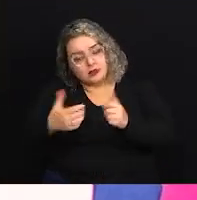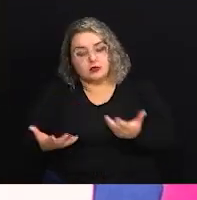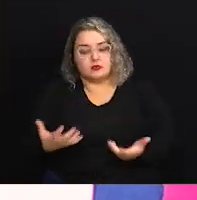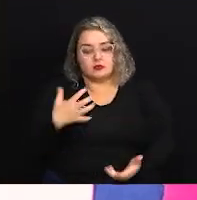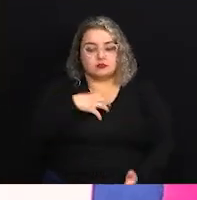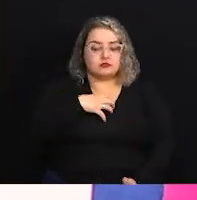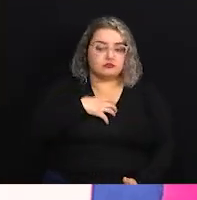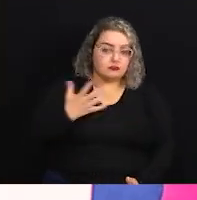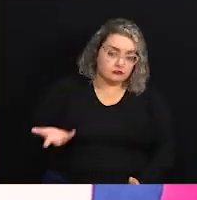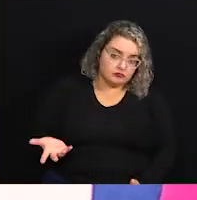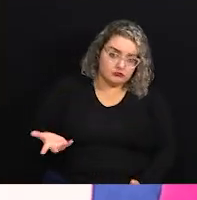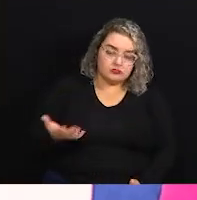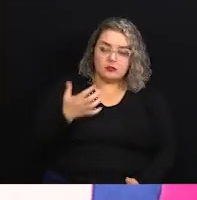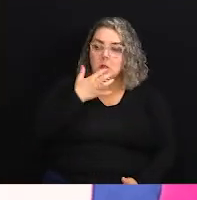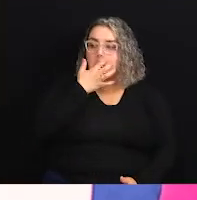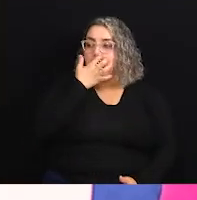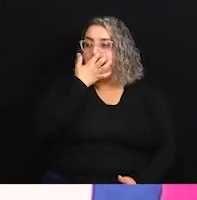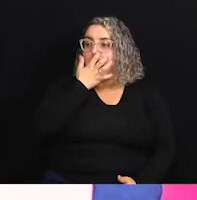peças,